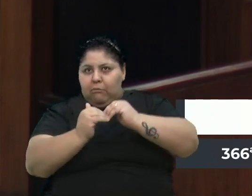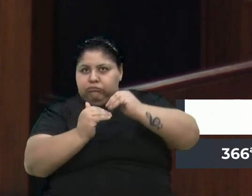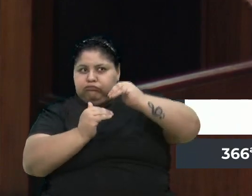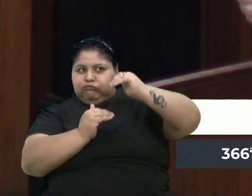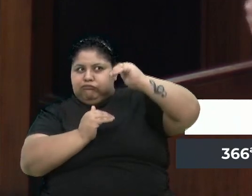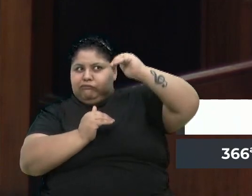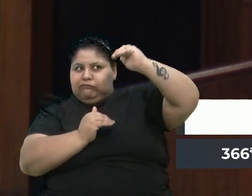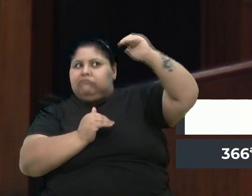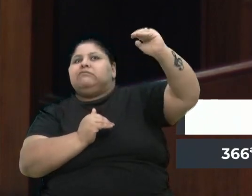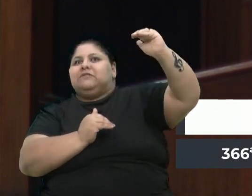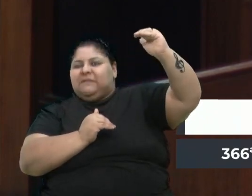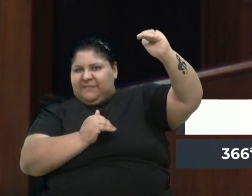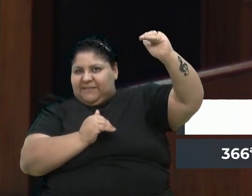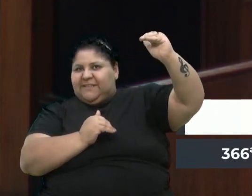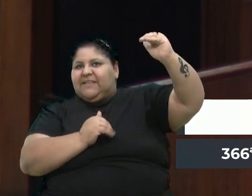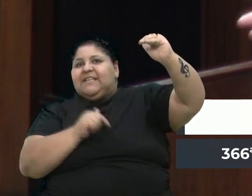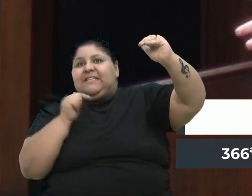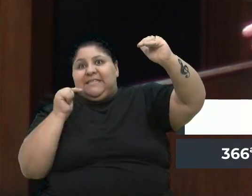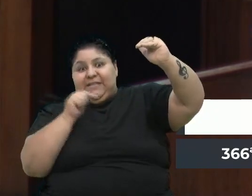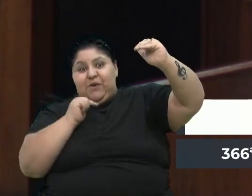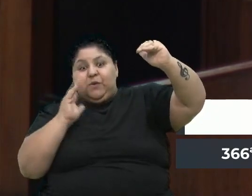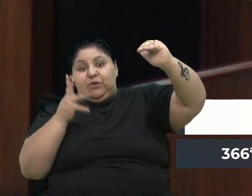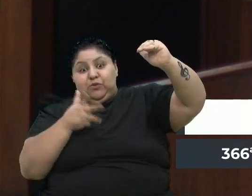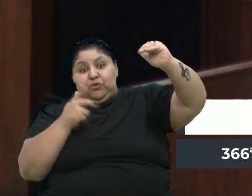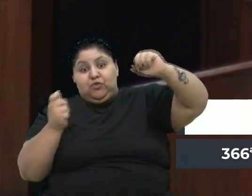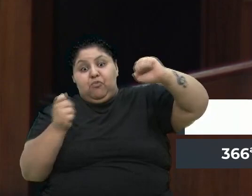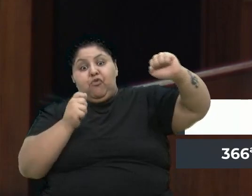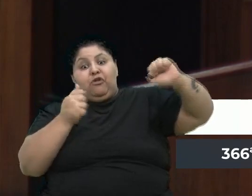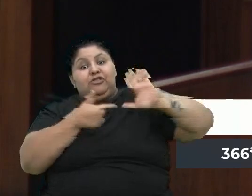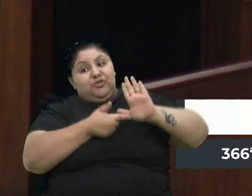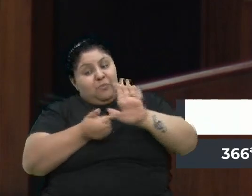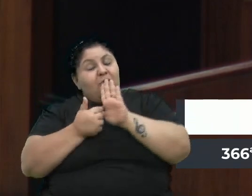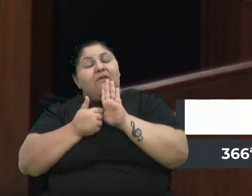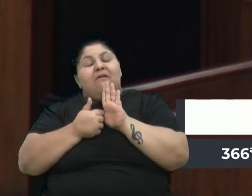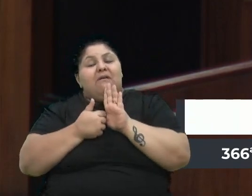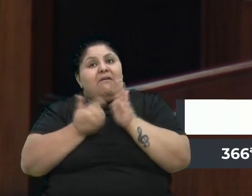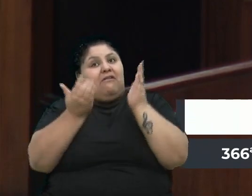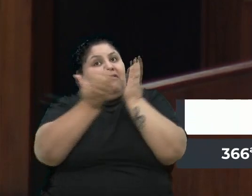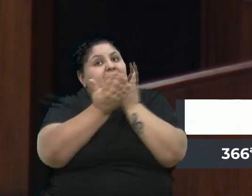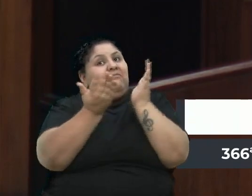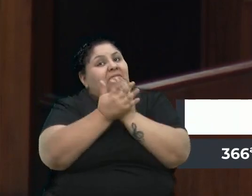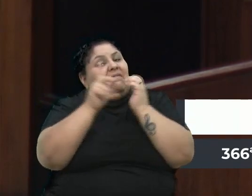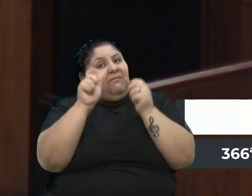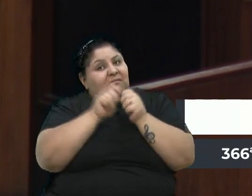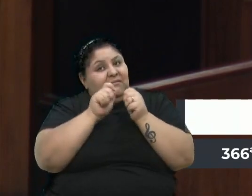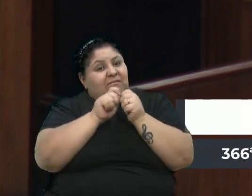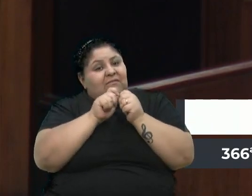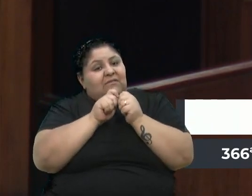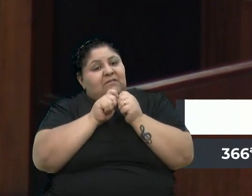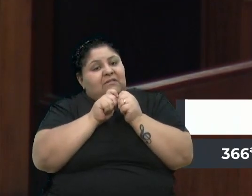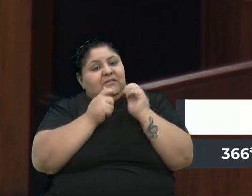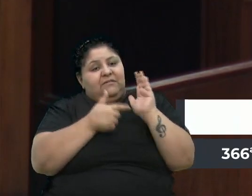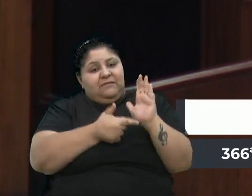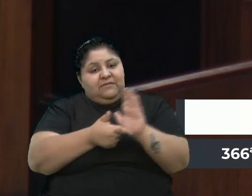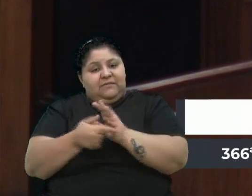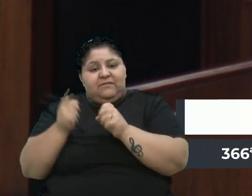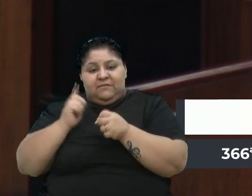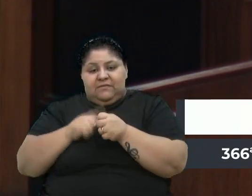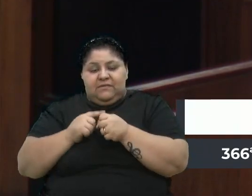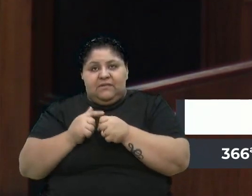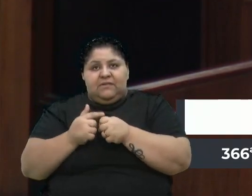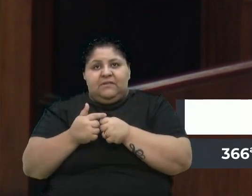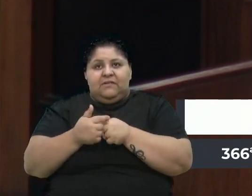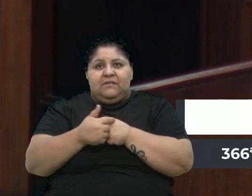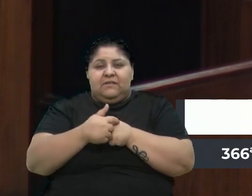muito alto. Então, isso tudo pode refletir. E os estudos que foram feitos mostram que as cidades no raio de